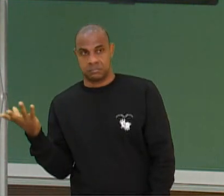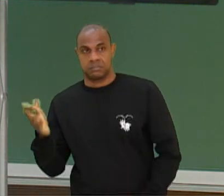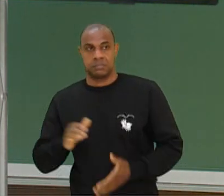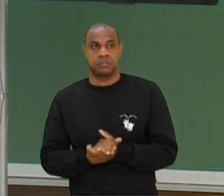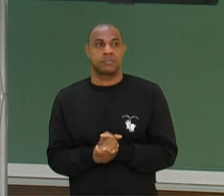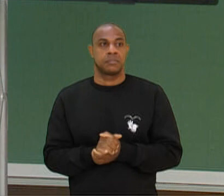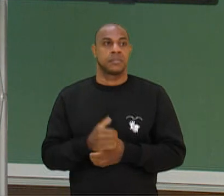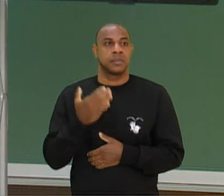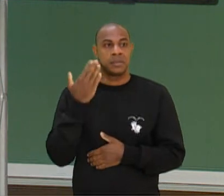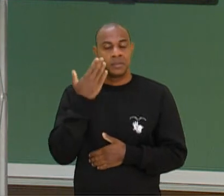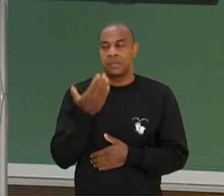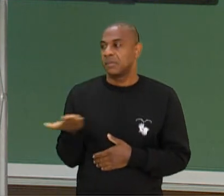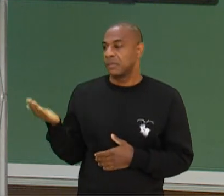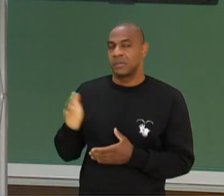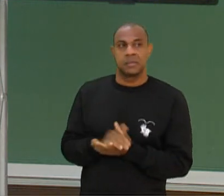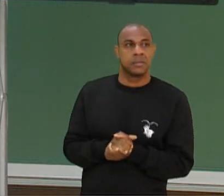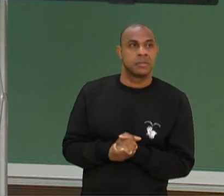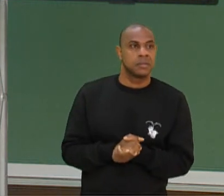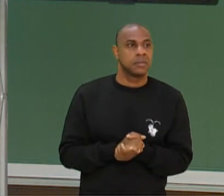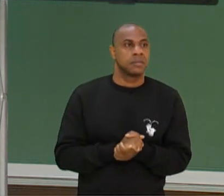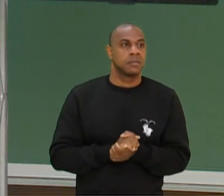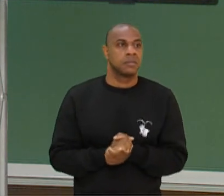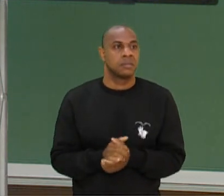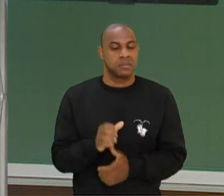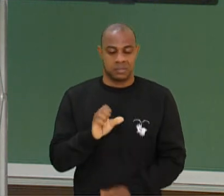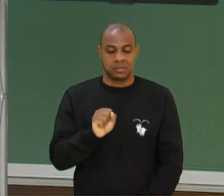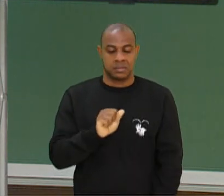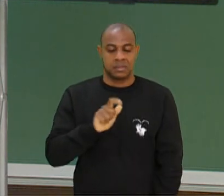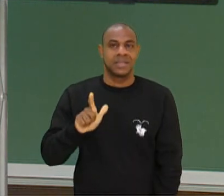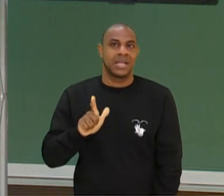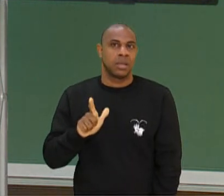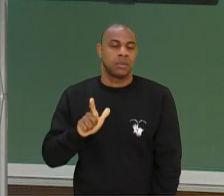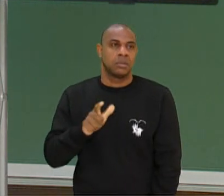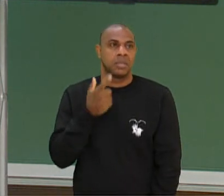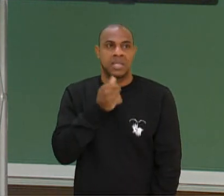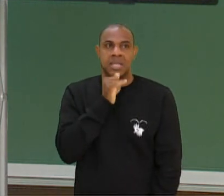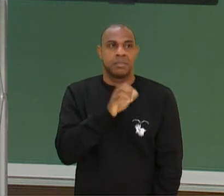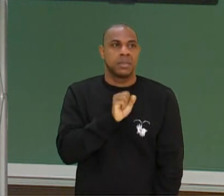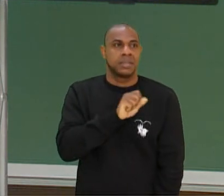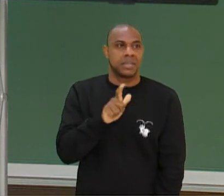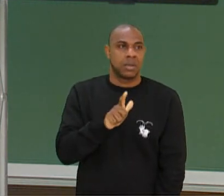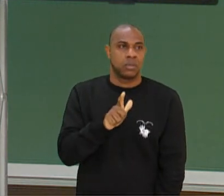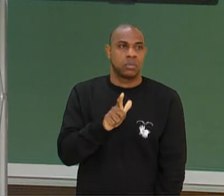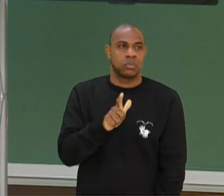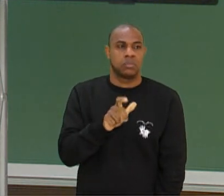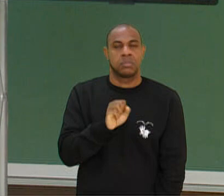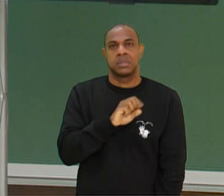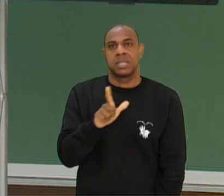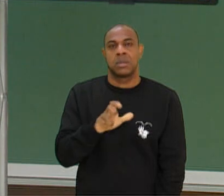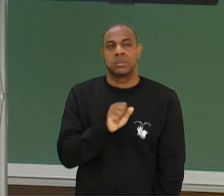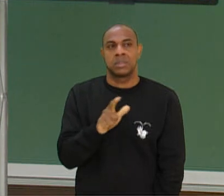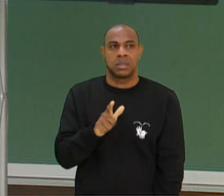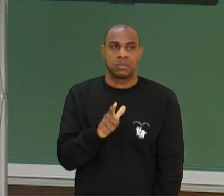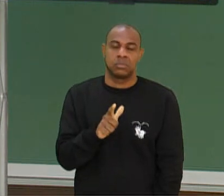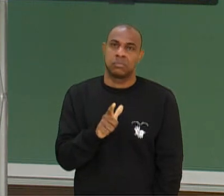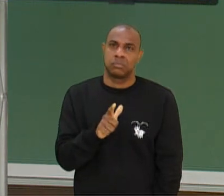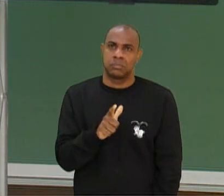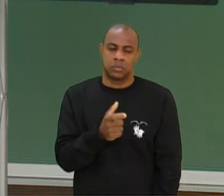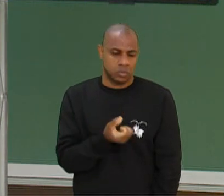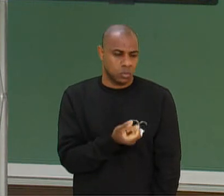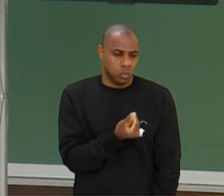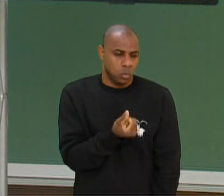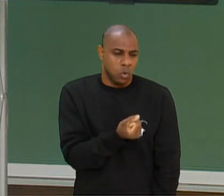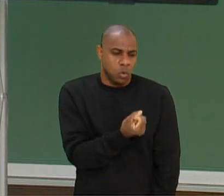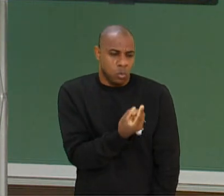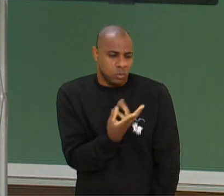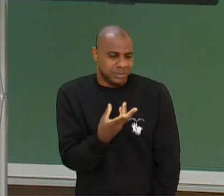For example, salt. O que é salt? Sal. Contar o sal fica difícil, né? Debit seria dívida, débito. Estranho